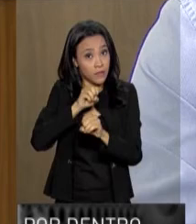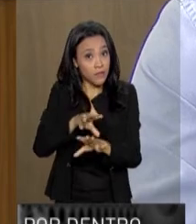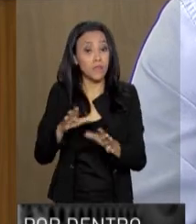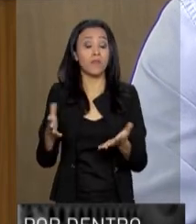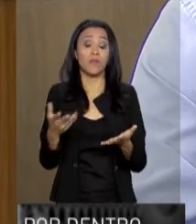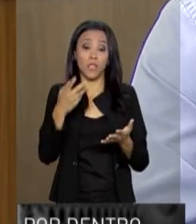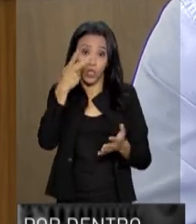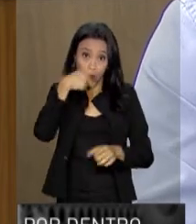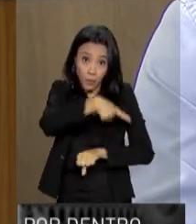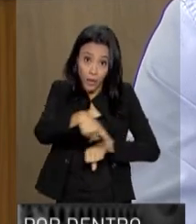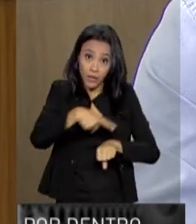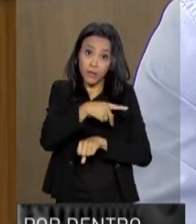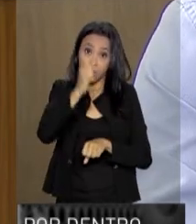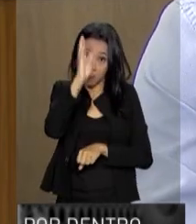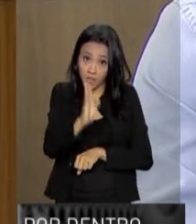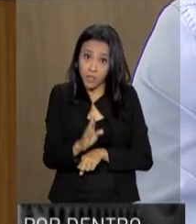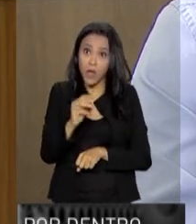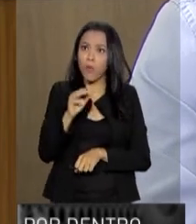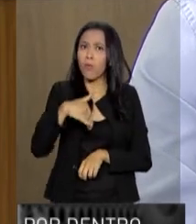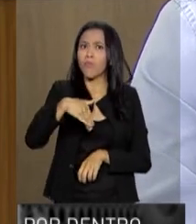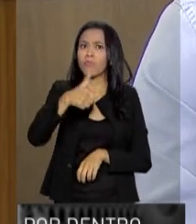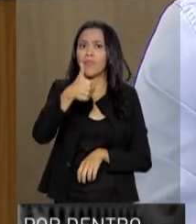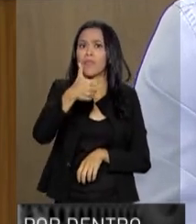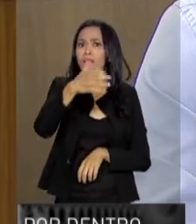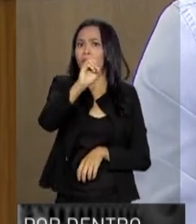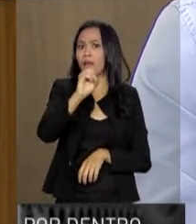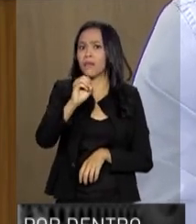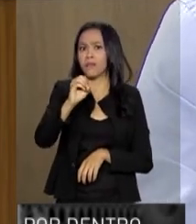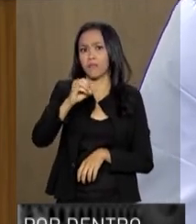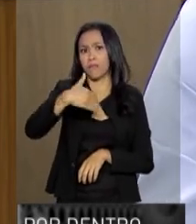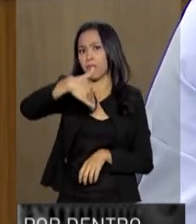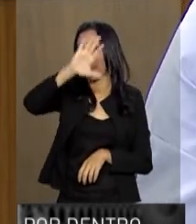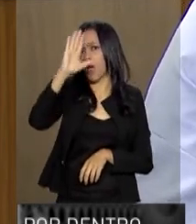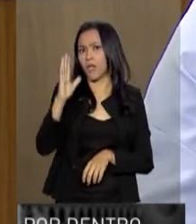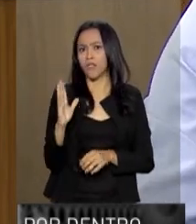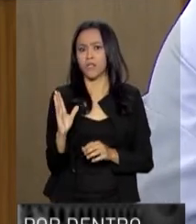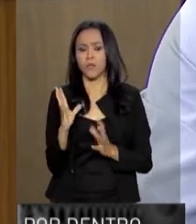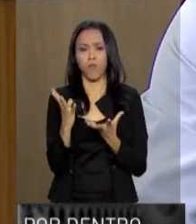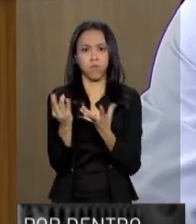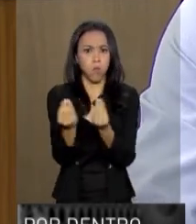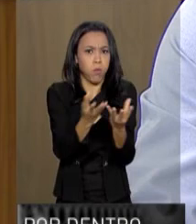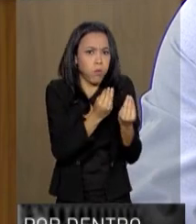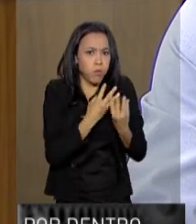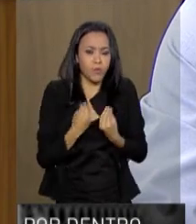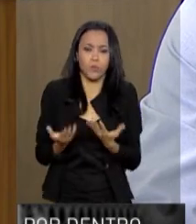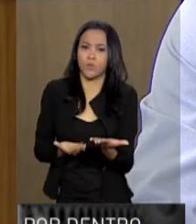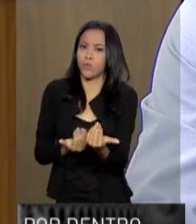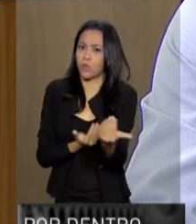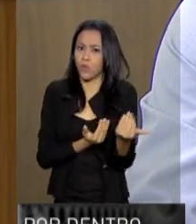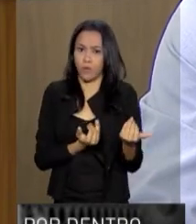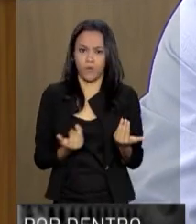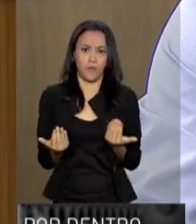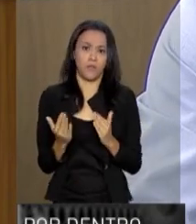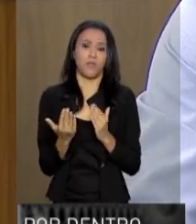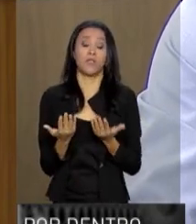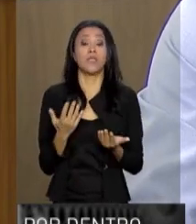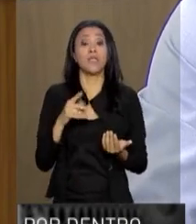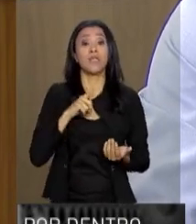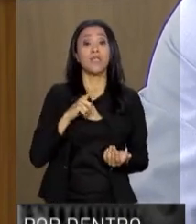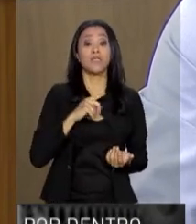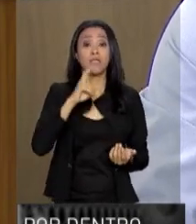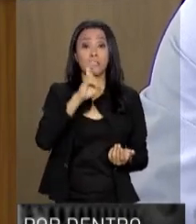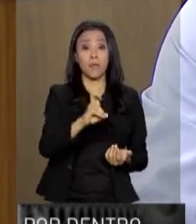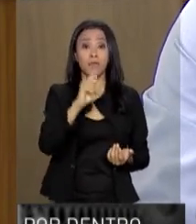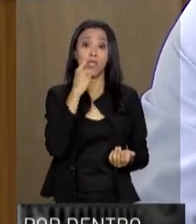um dos dez mais populosos países de juventude e que tem 51 milhões e